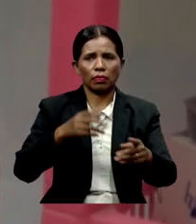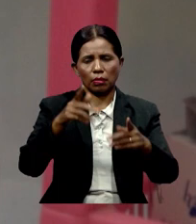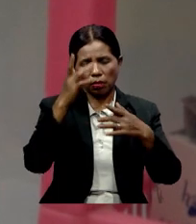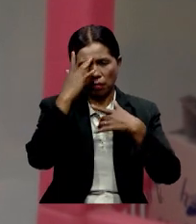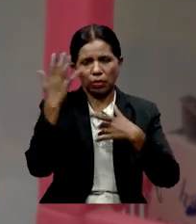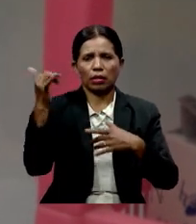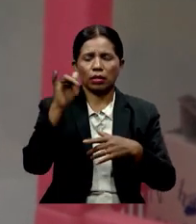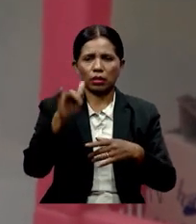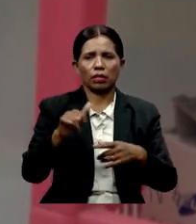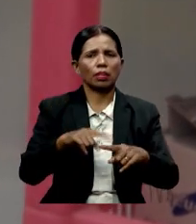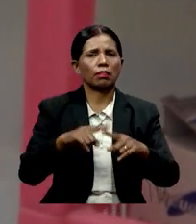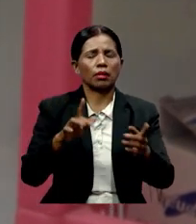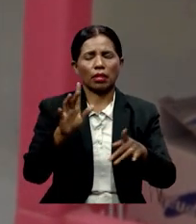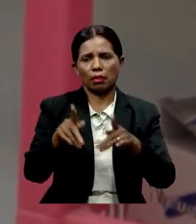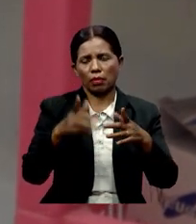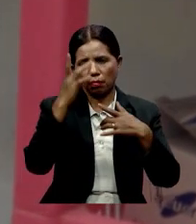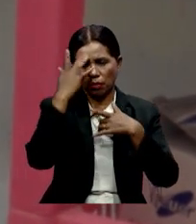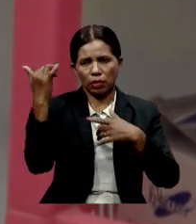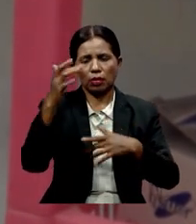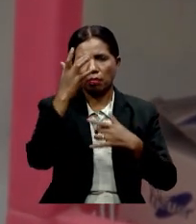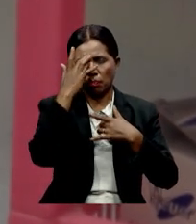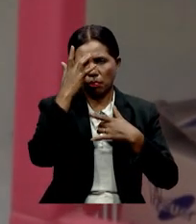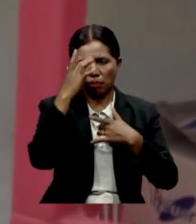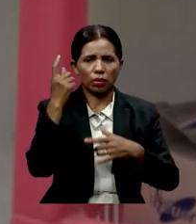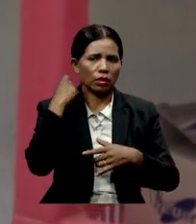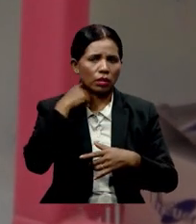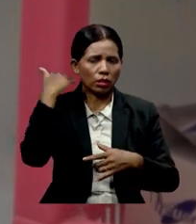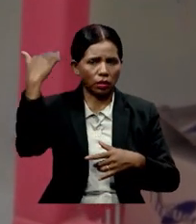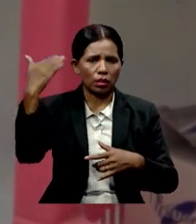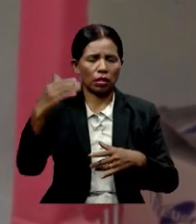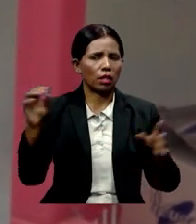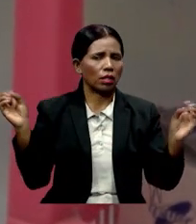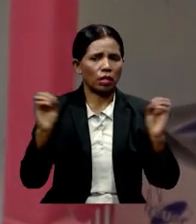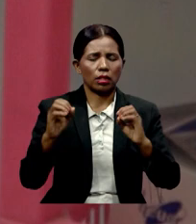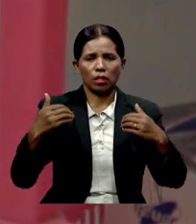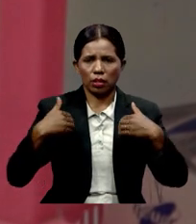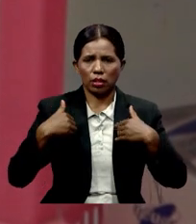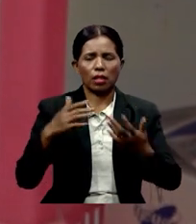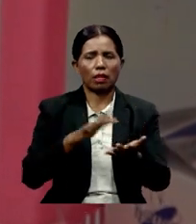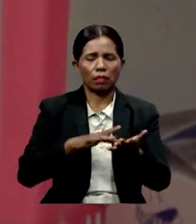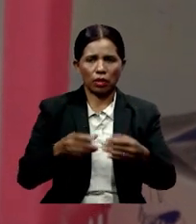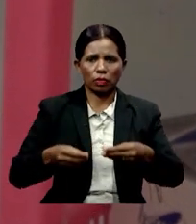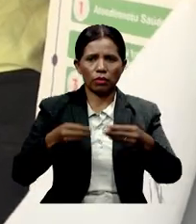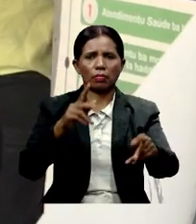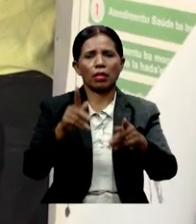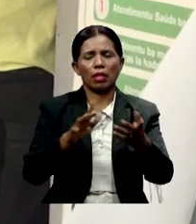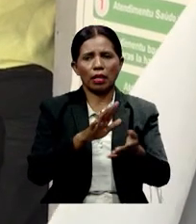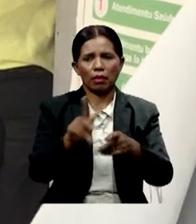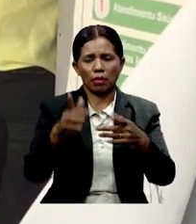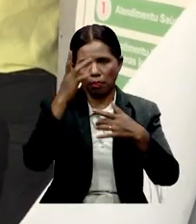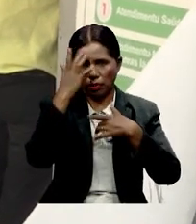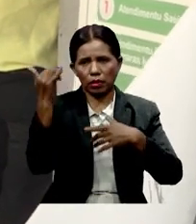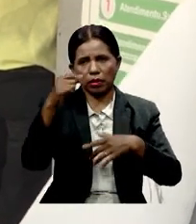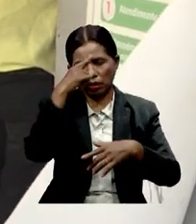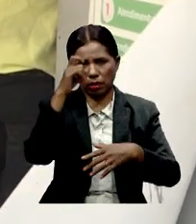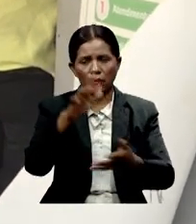sira, mai be paciente sira nebe sofre moras hipertensão, la iha e moruk at oferece pa paciente sira, tambai moruk